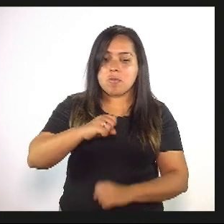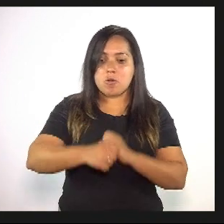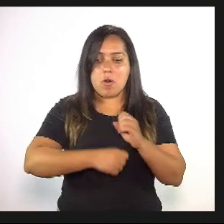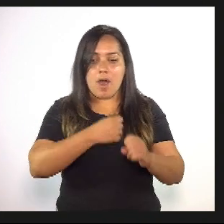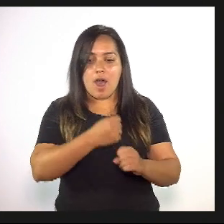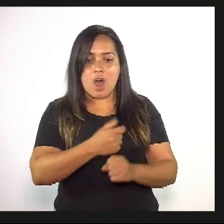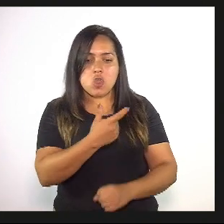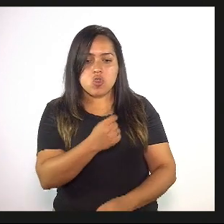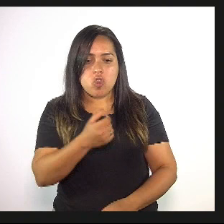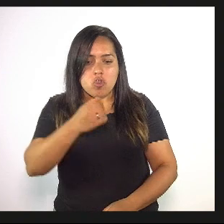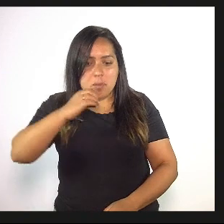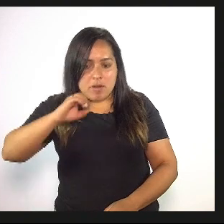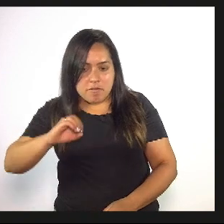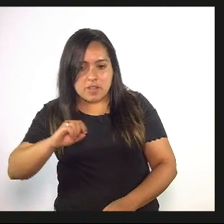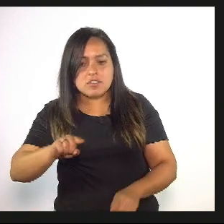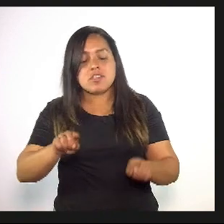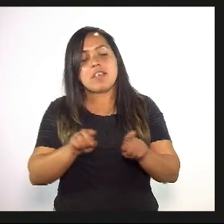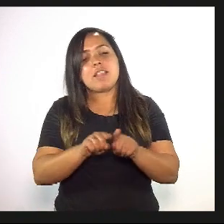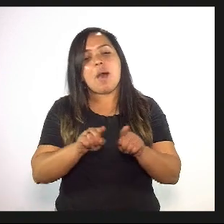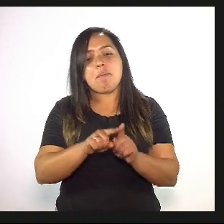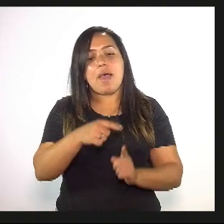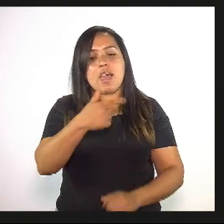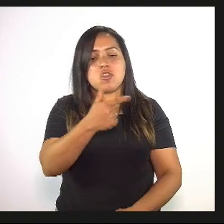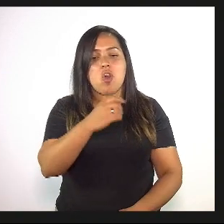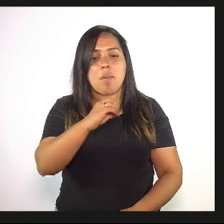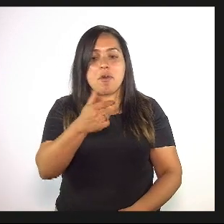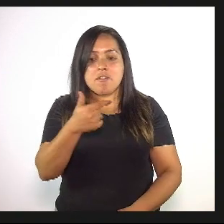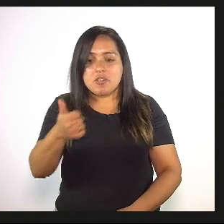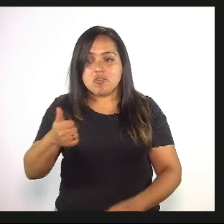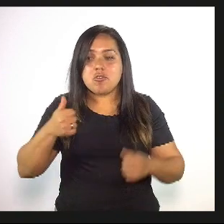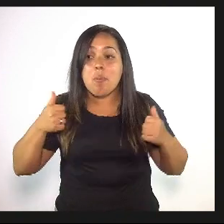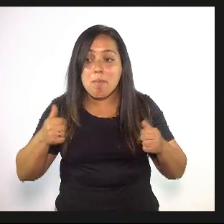Muito boa, hein? Trocando os termos.